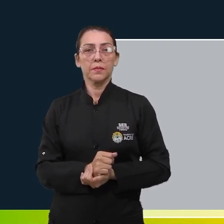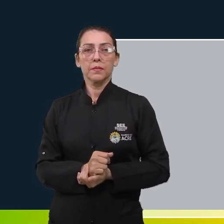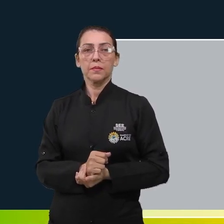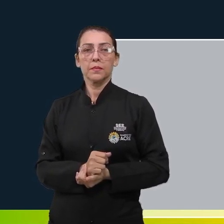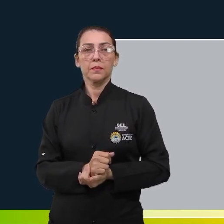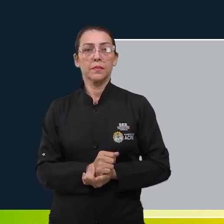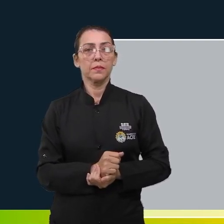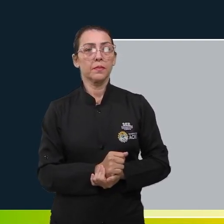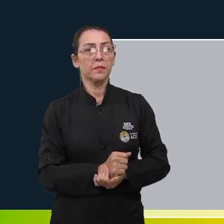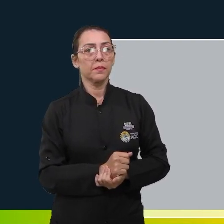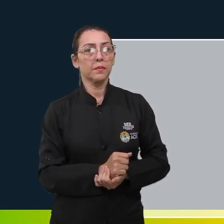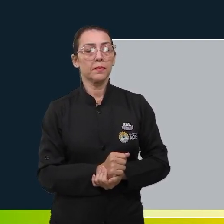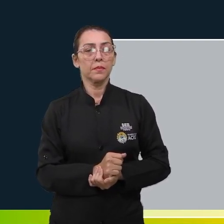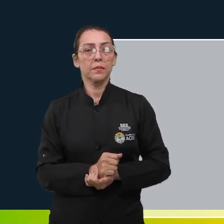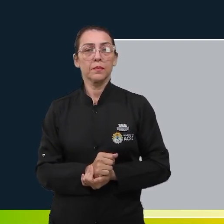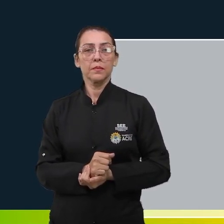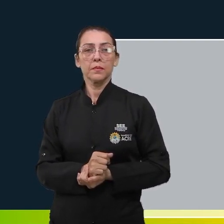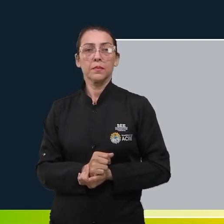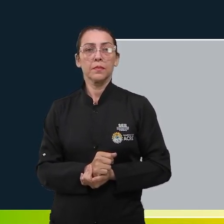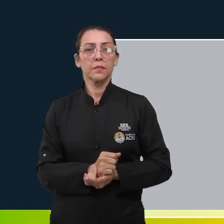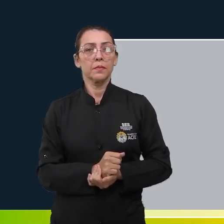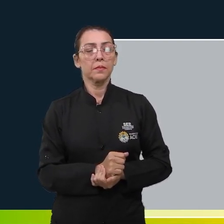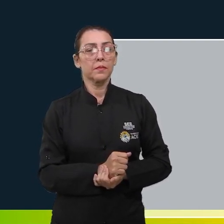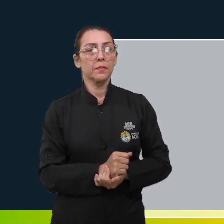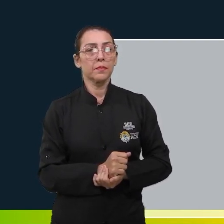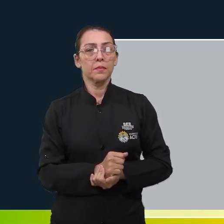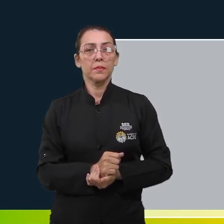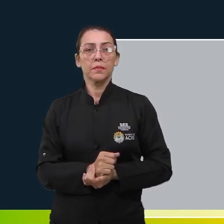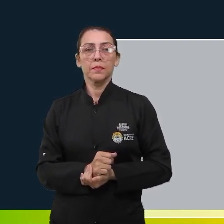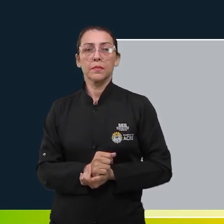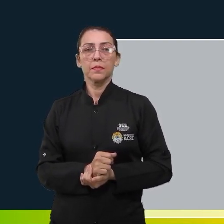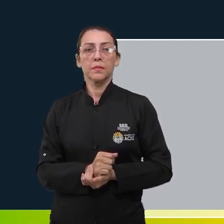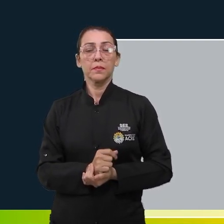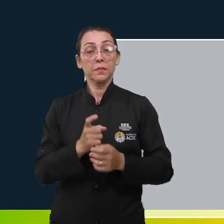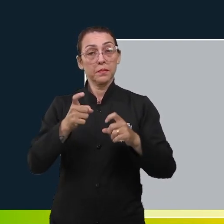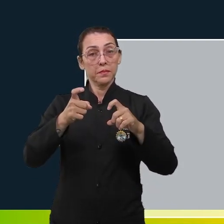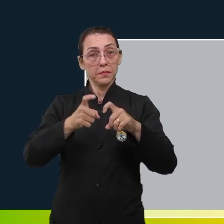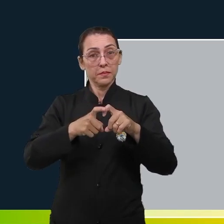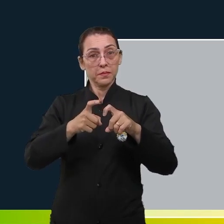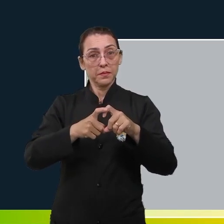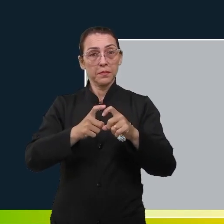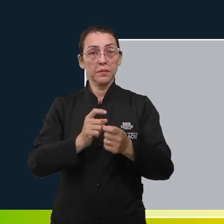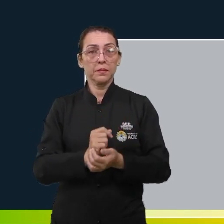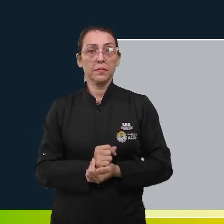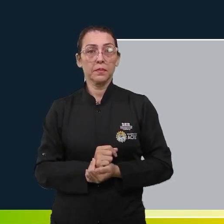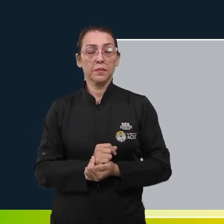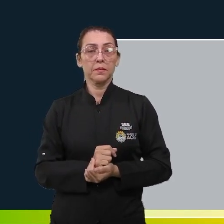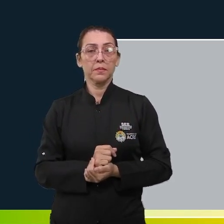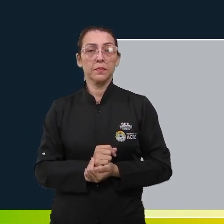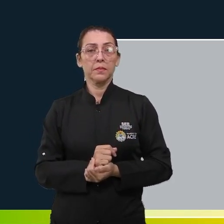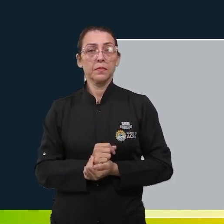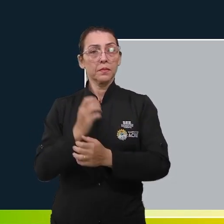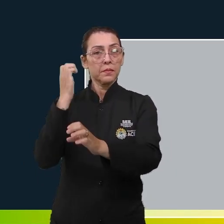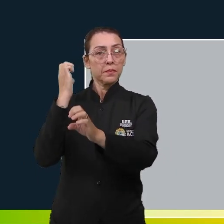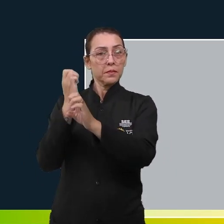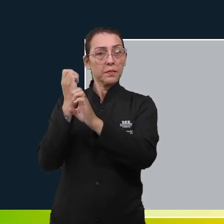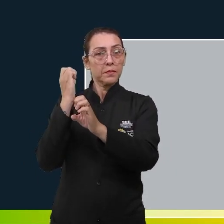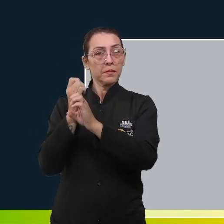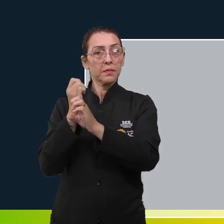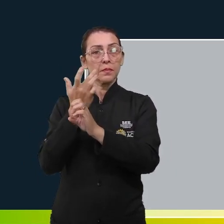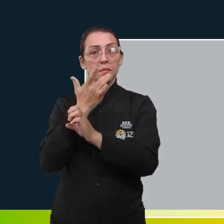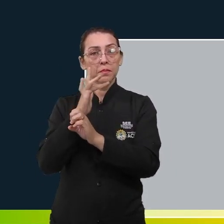Grã-Bretanha, o texto das libras aí, tá bom? Olha só, medicina, aí temos engenharia